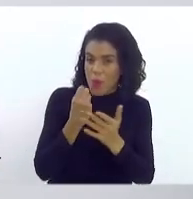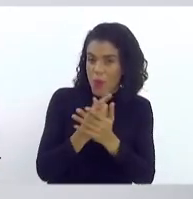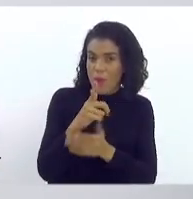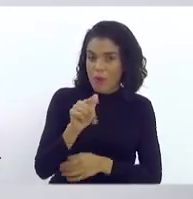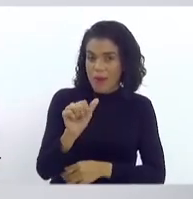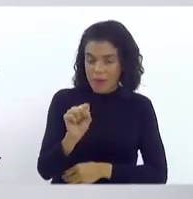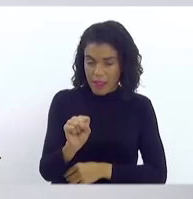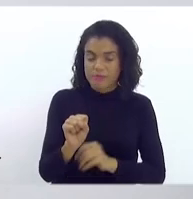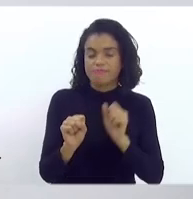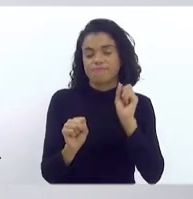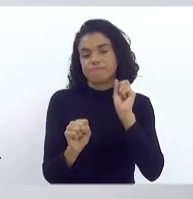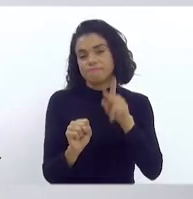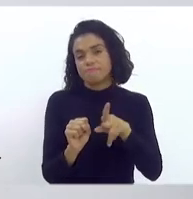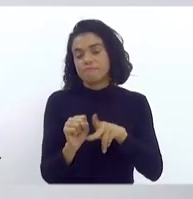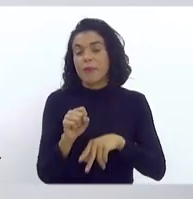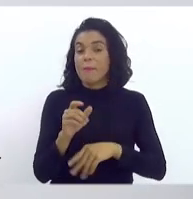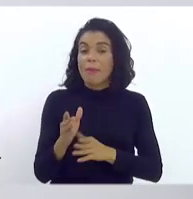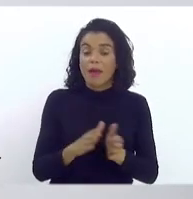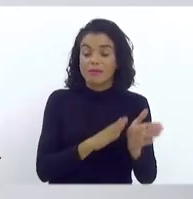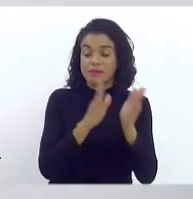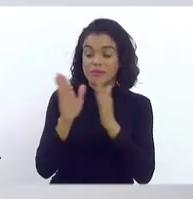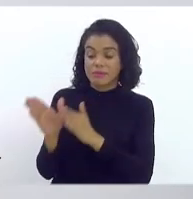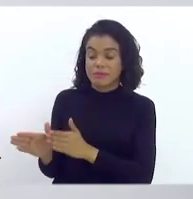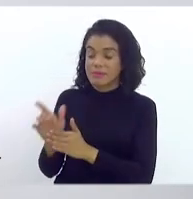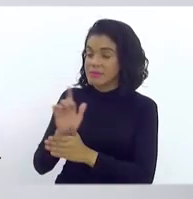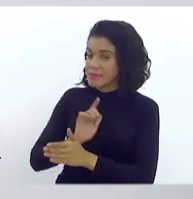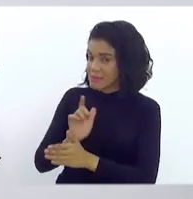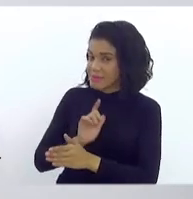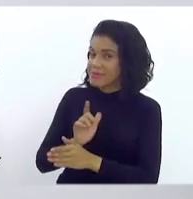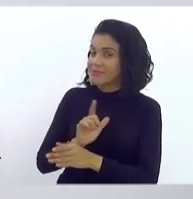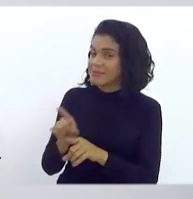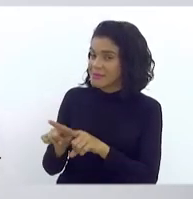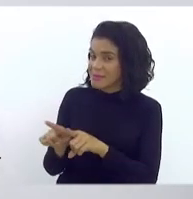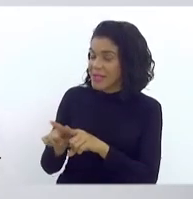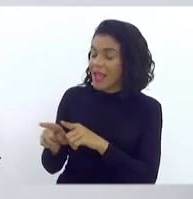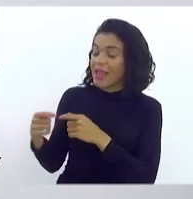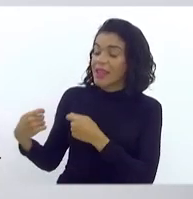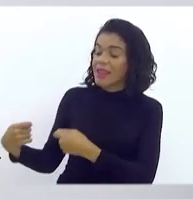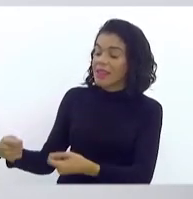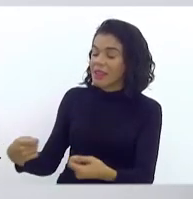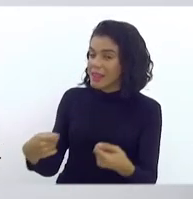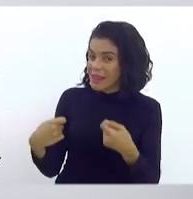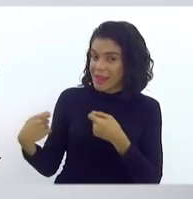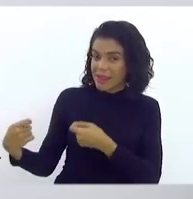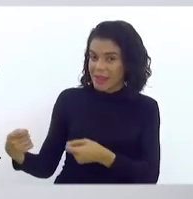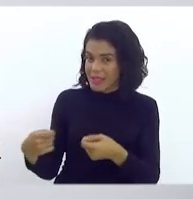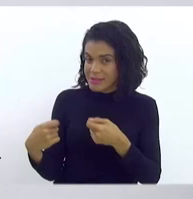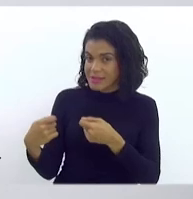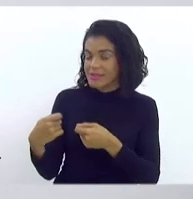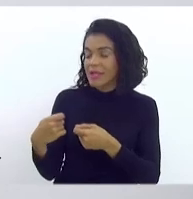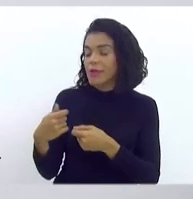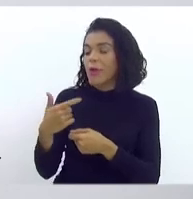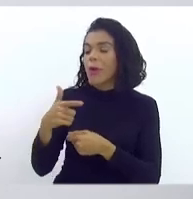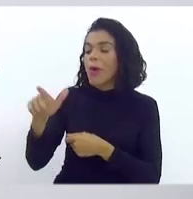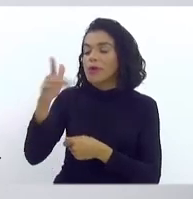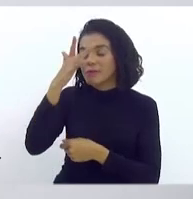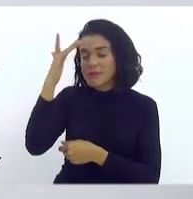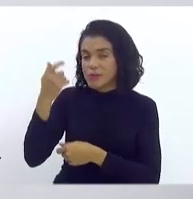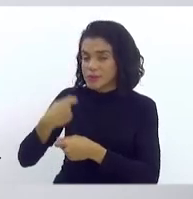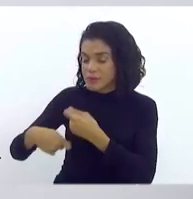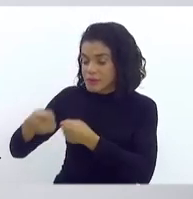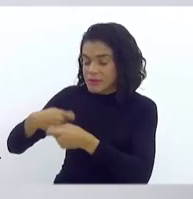estava previsto. Mas, por outro lado, você também tem algumas demandas que os outros atores do mercado dizem que